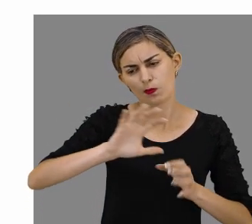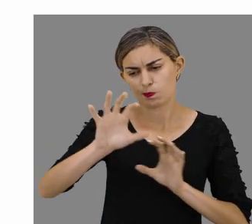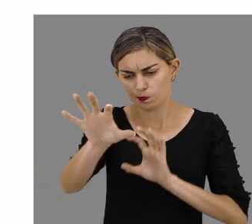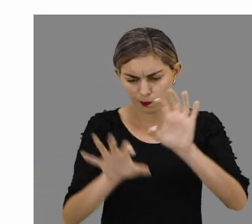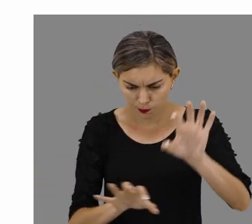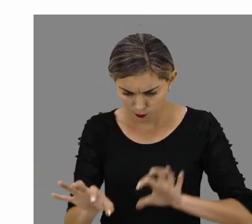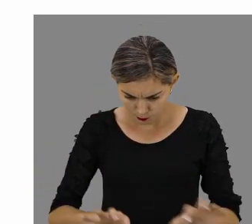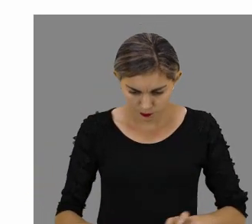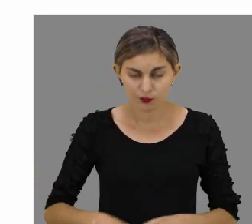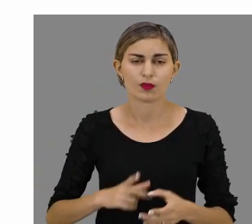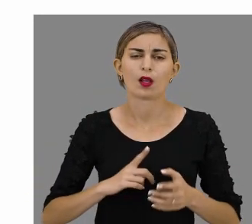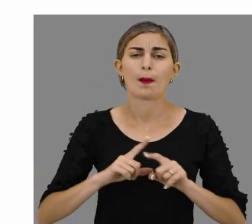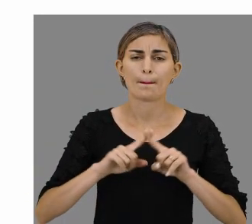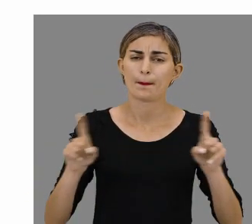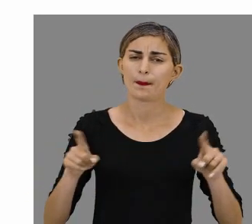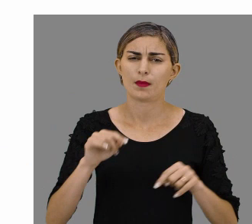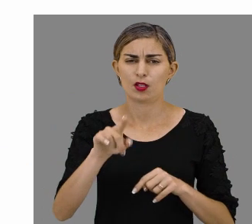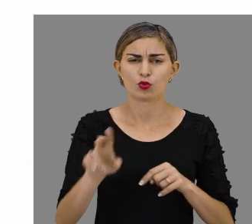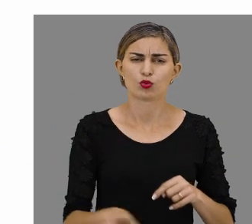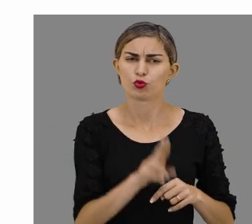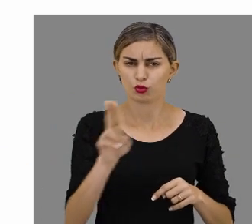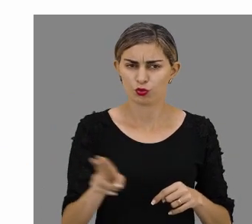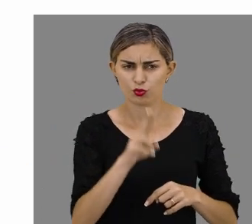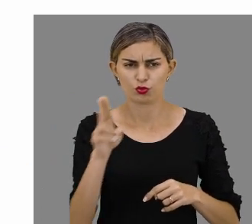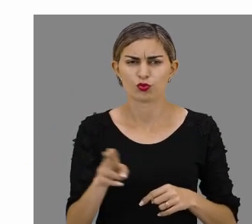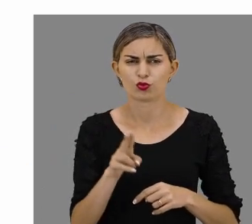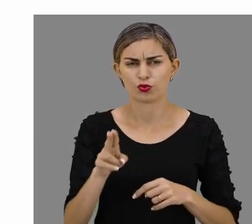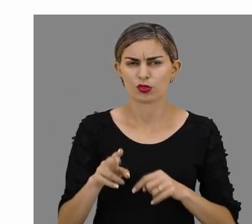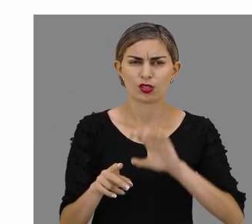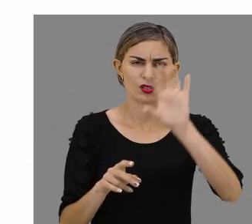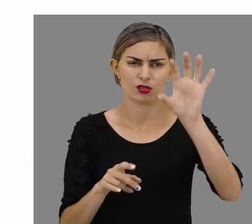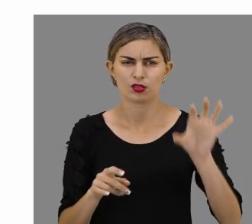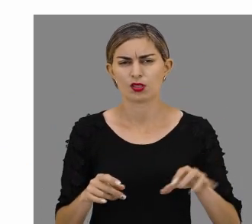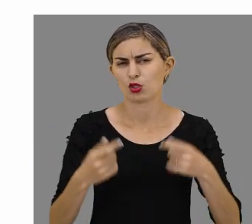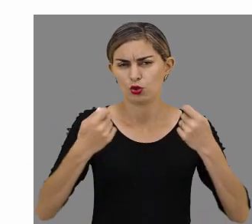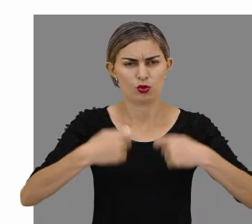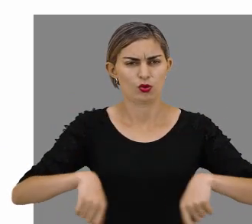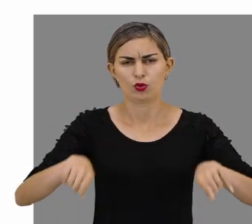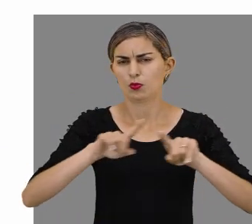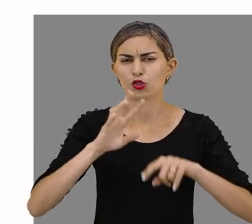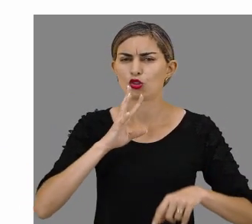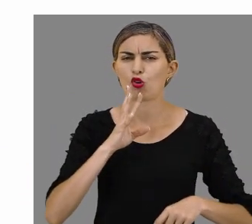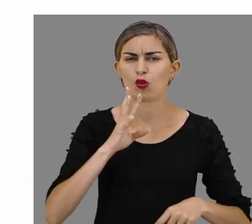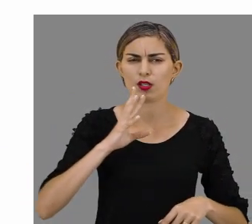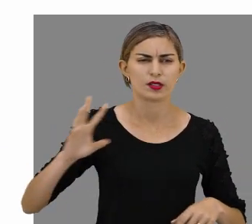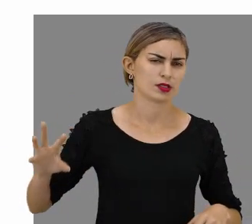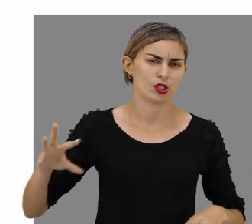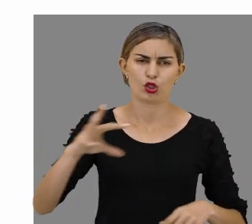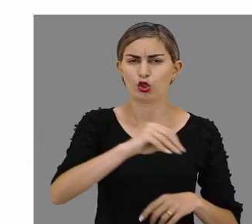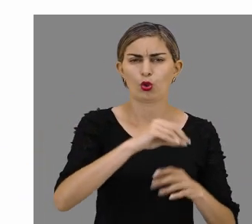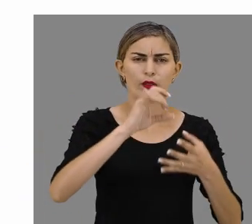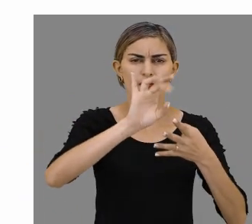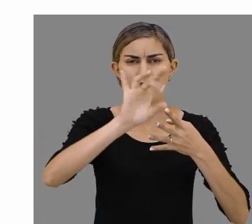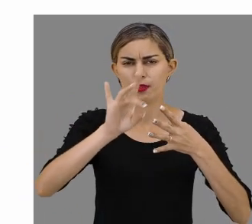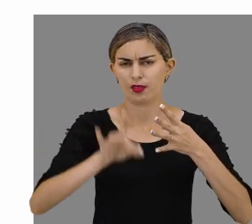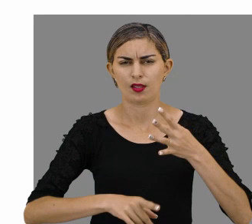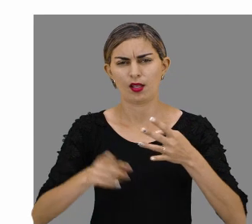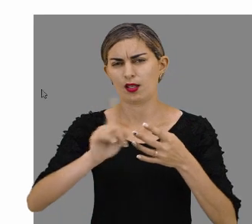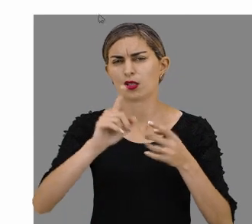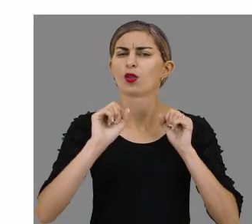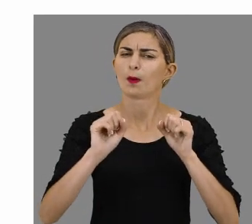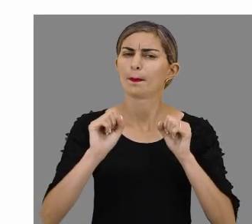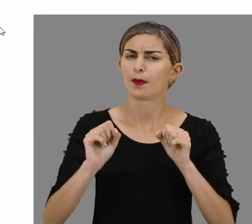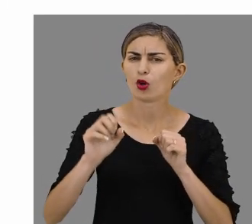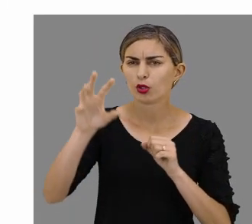diversos componentes nele. Porém, para que o usuário utilize esses equipamentos, ele não precisa conhecer todos esses detalhes.